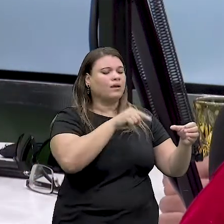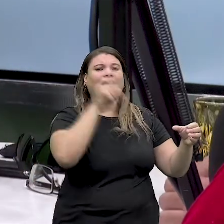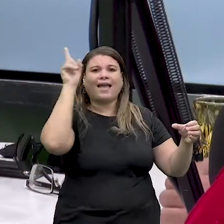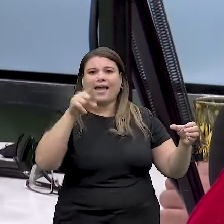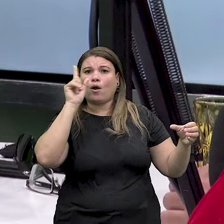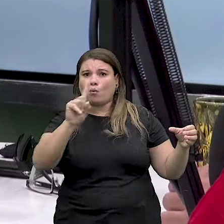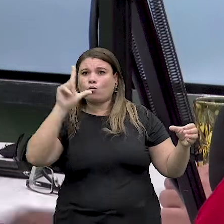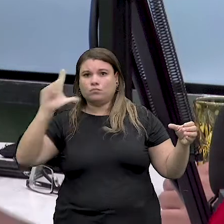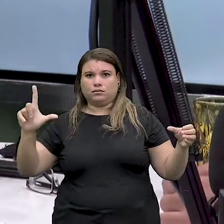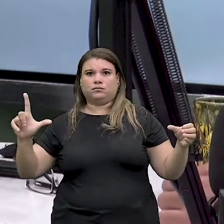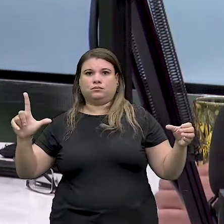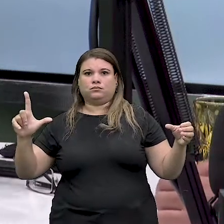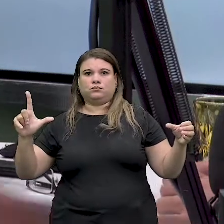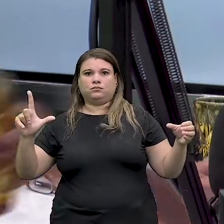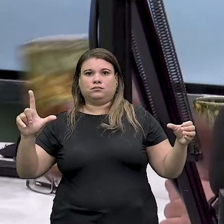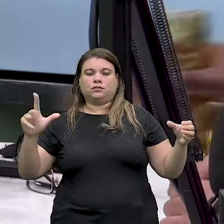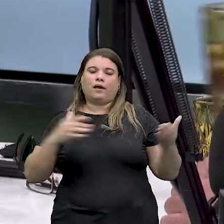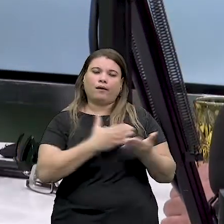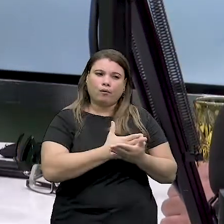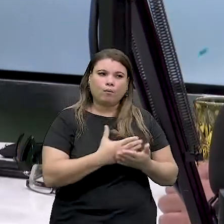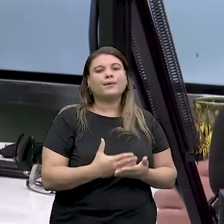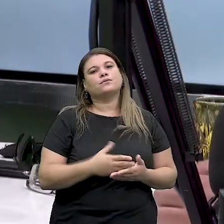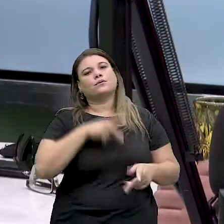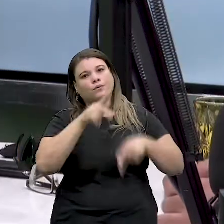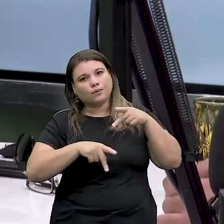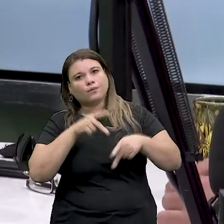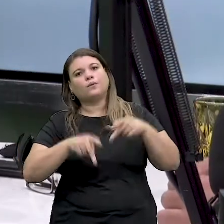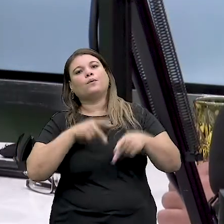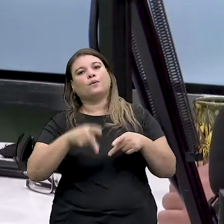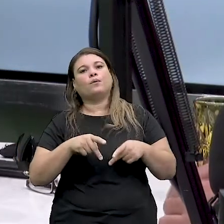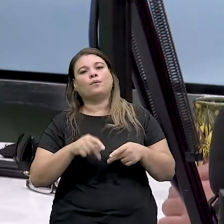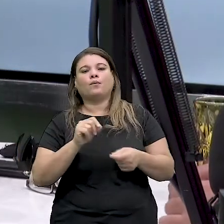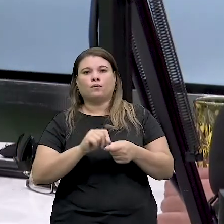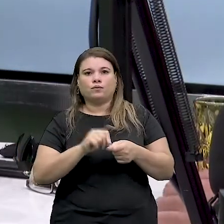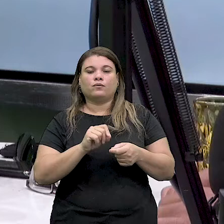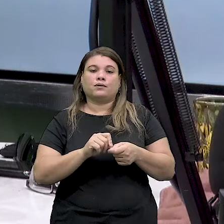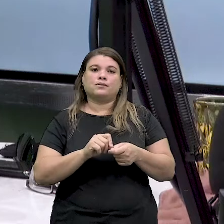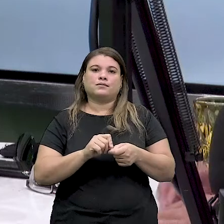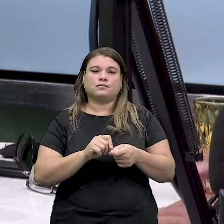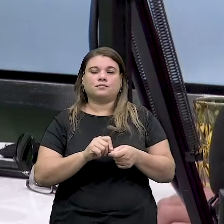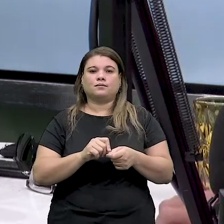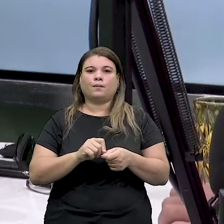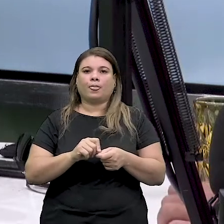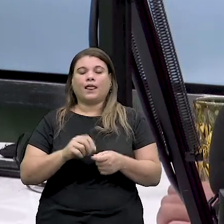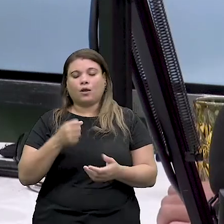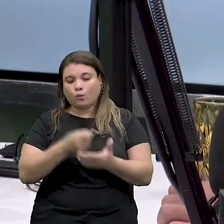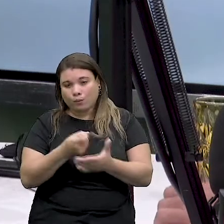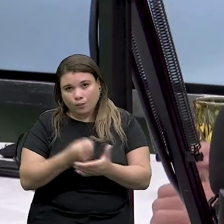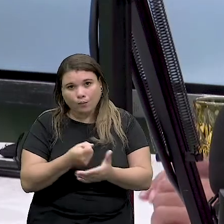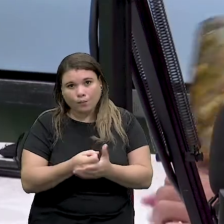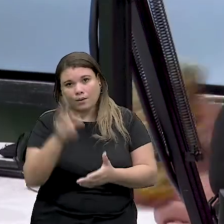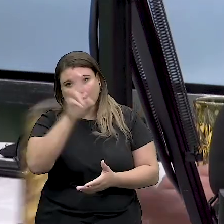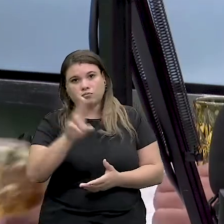vão vender tecido só a metro, tá? Para o comerciante foi fundamental, né? Na verdade foi o comerciante que se aproximou do